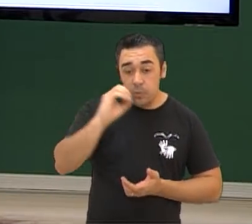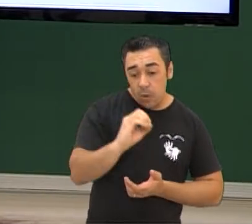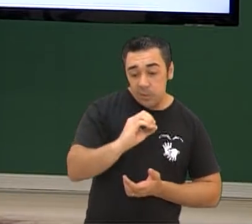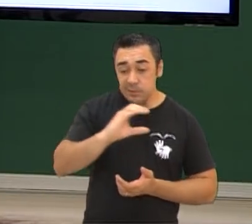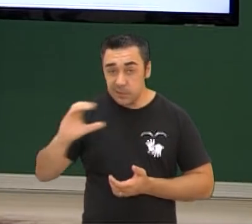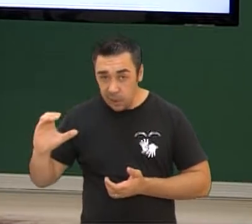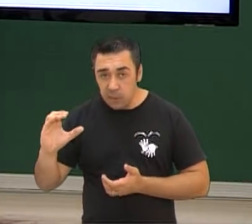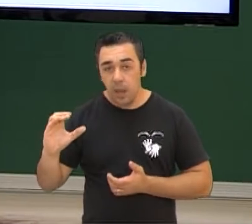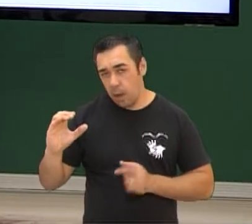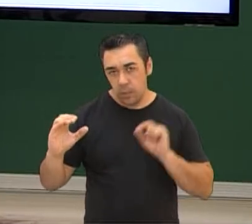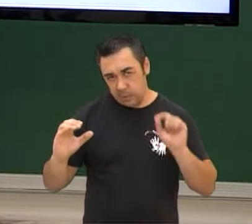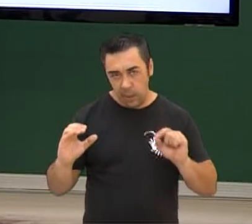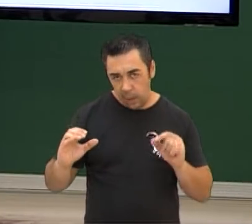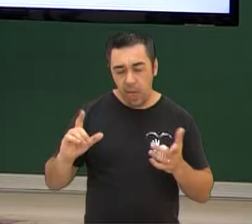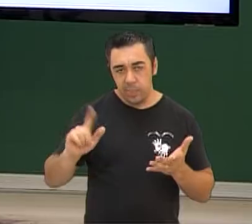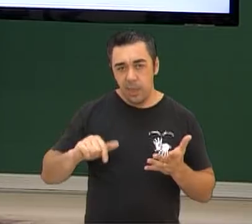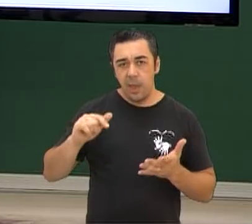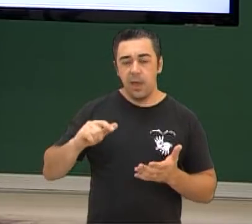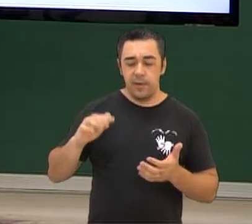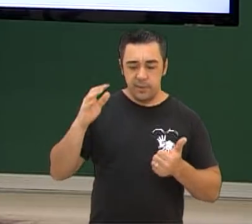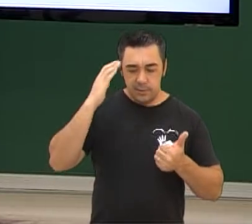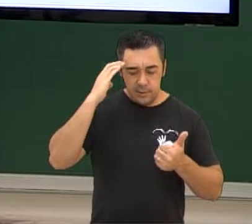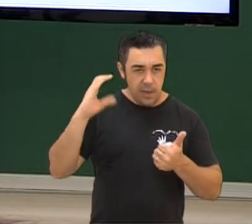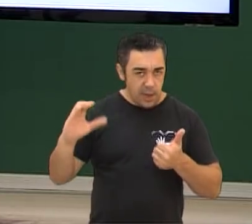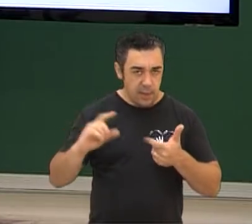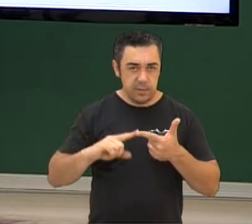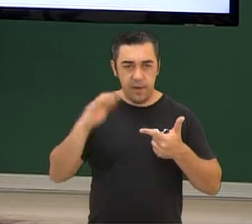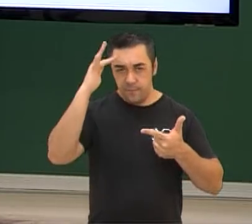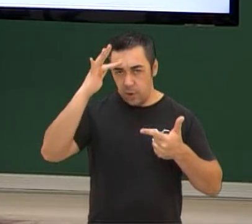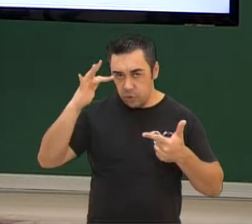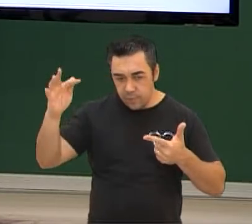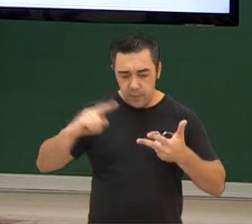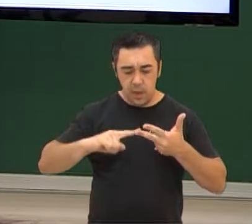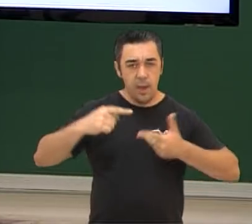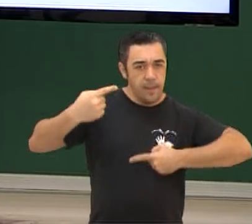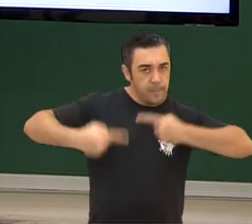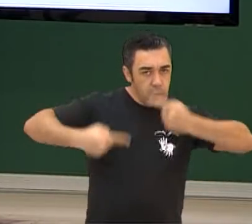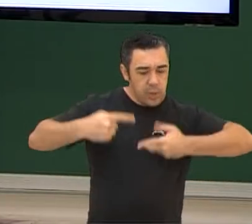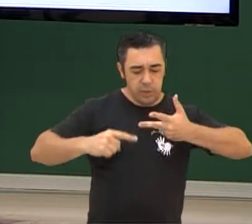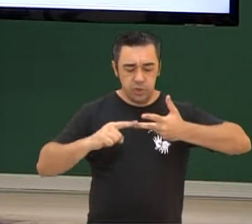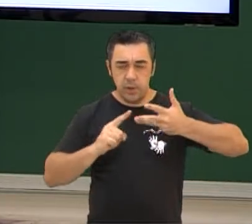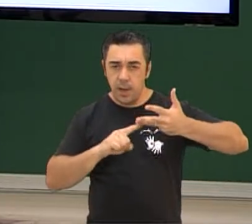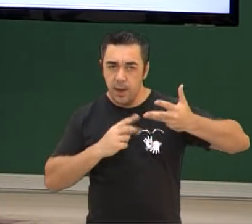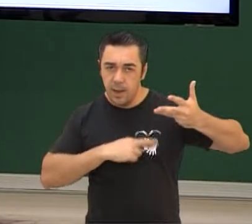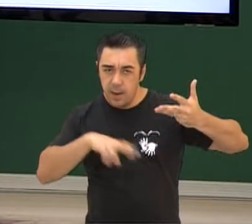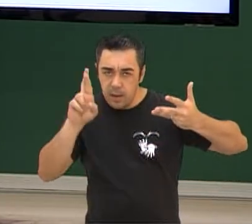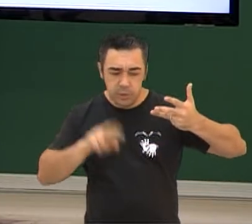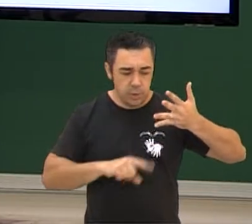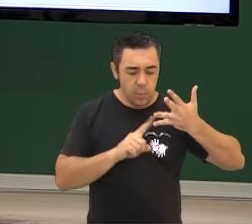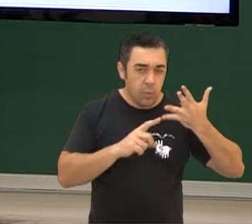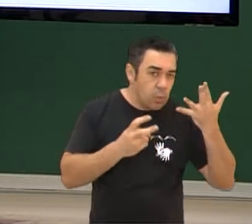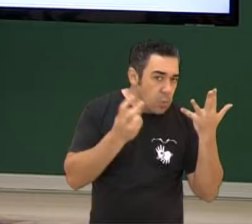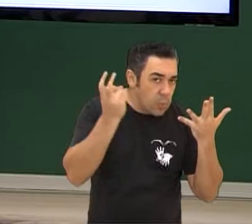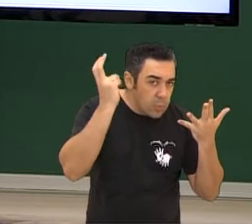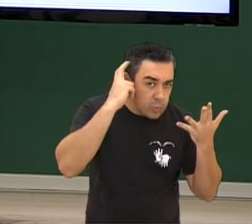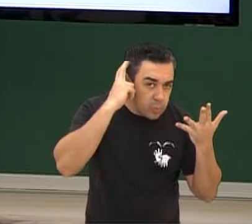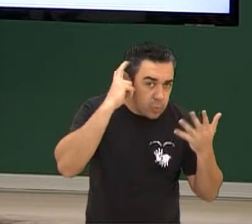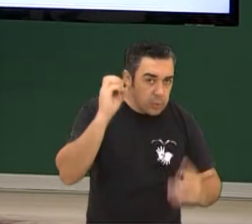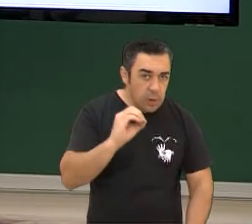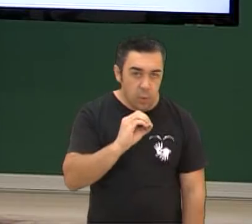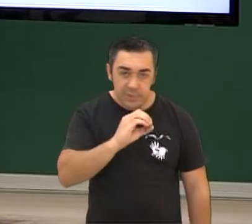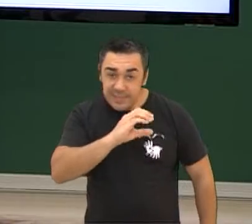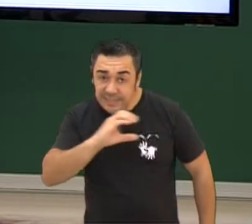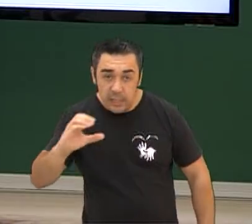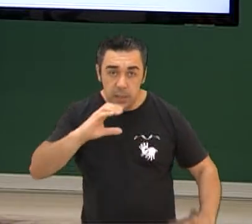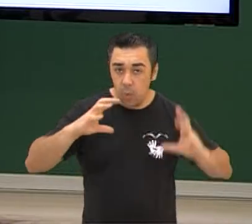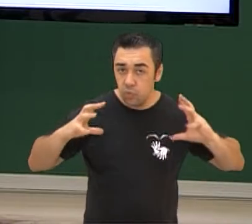da ciência, a história da filosofia, a história da política, a história da religião, a história da cultura ocidental como